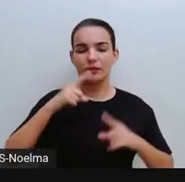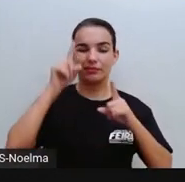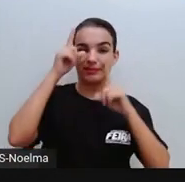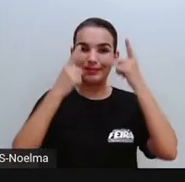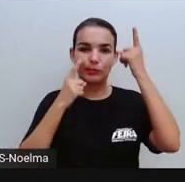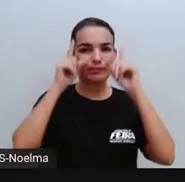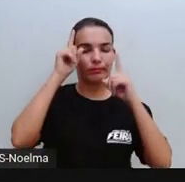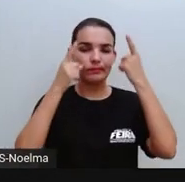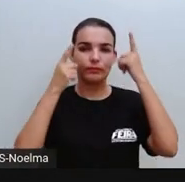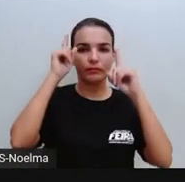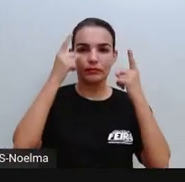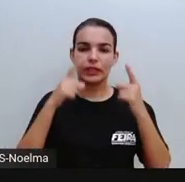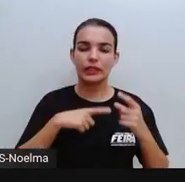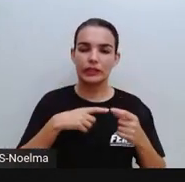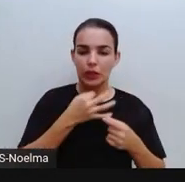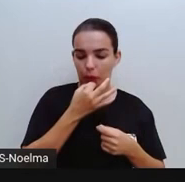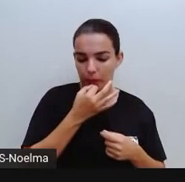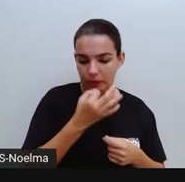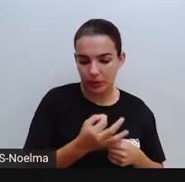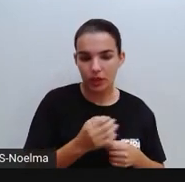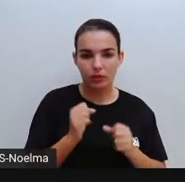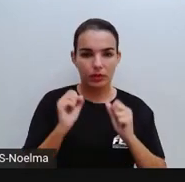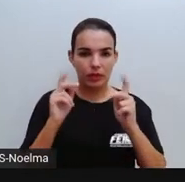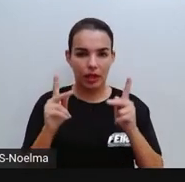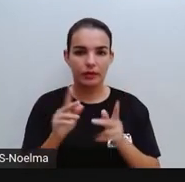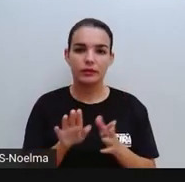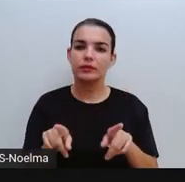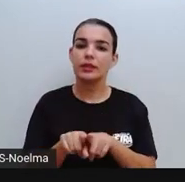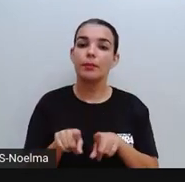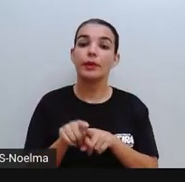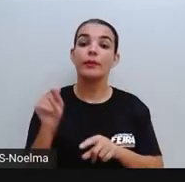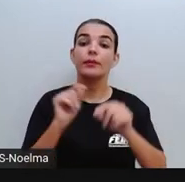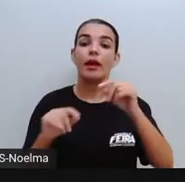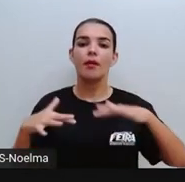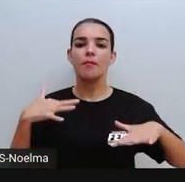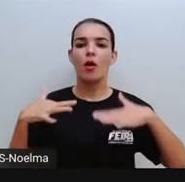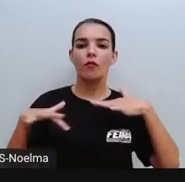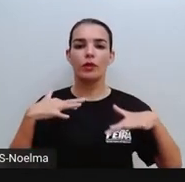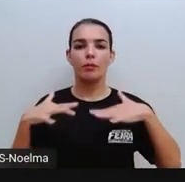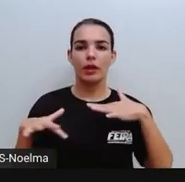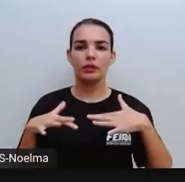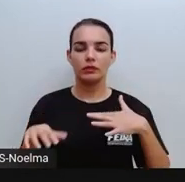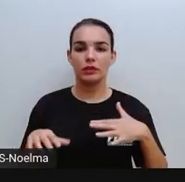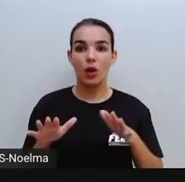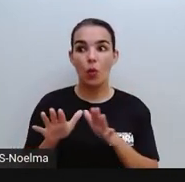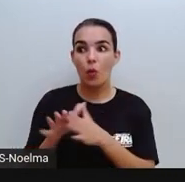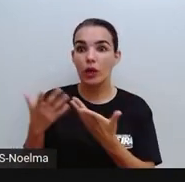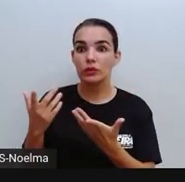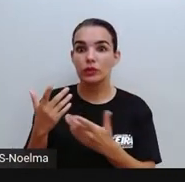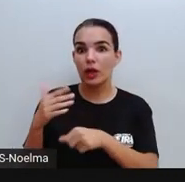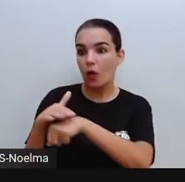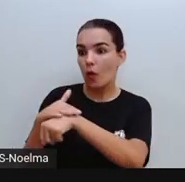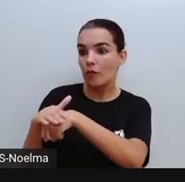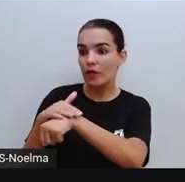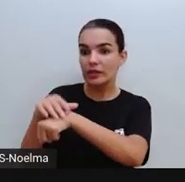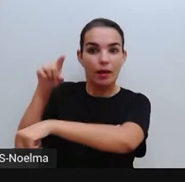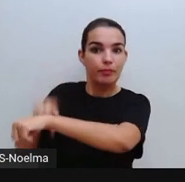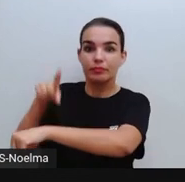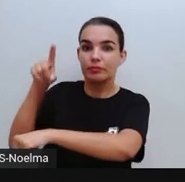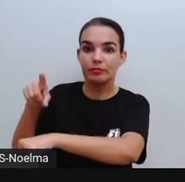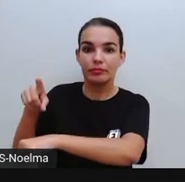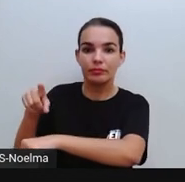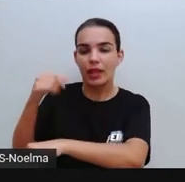expressão facial certo e o movimento ó quando é uma conversa espontânea